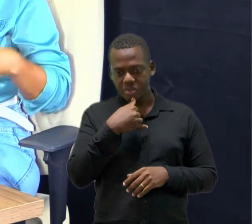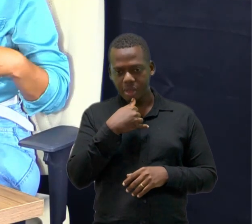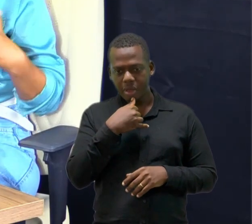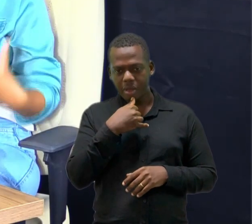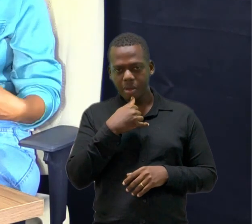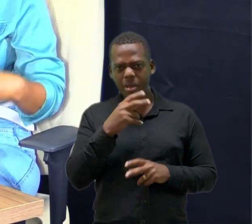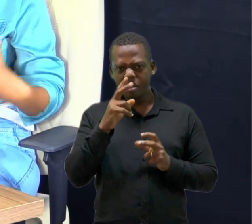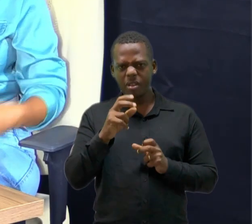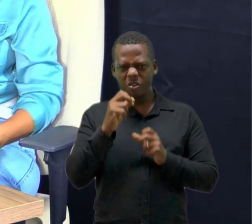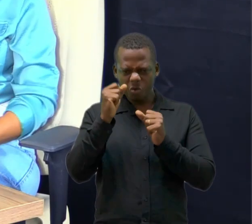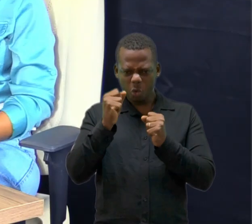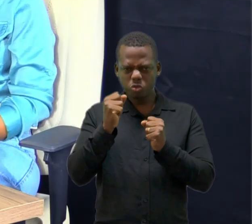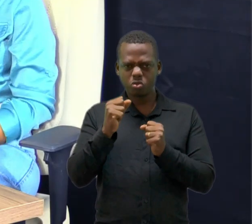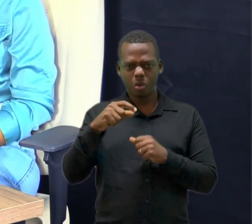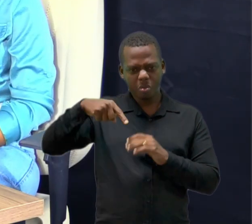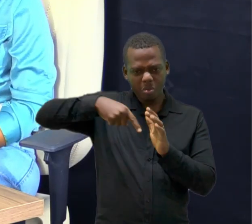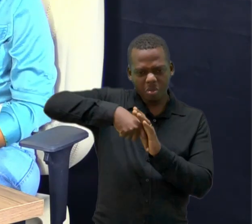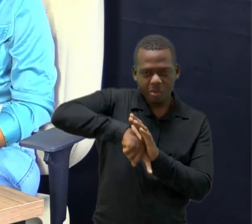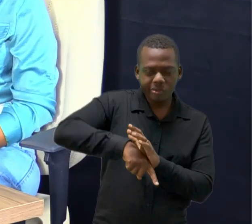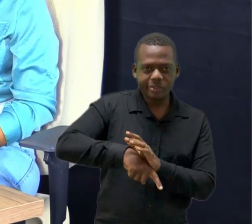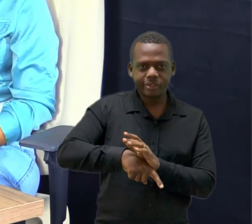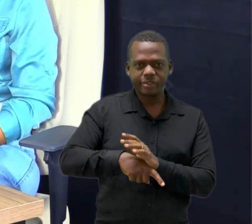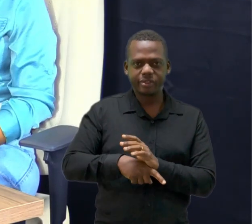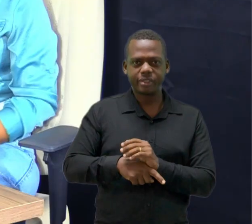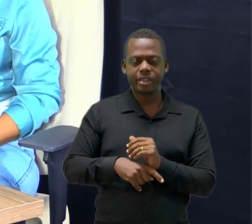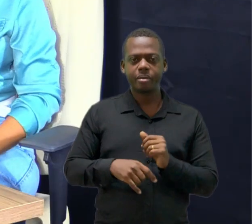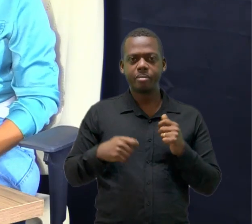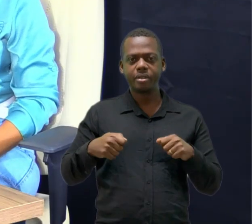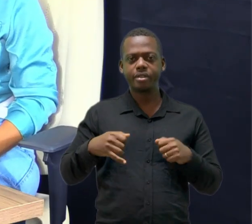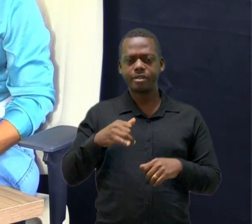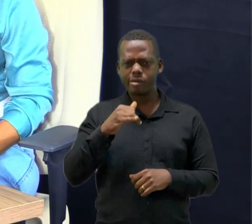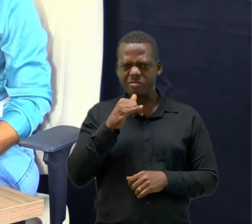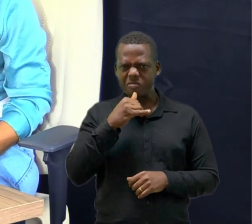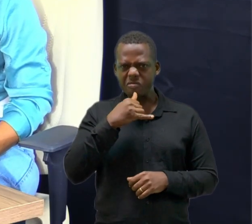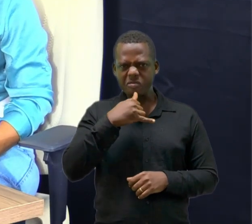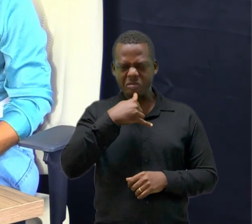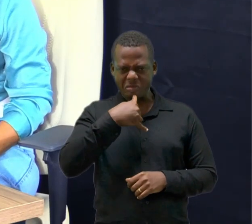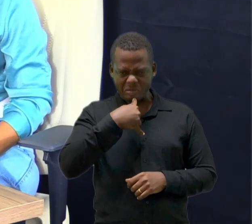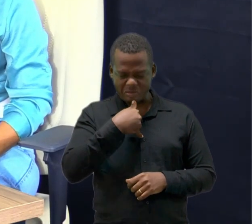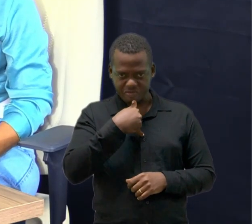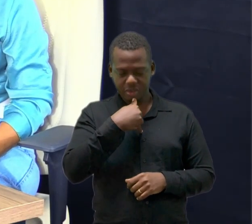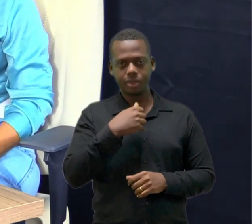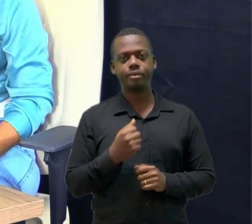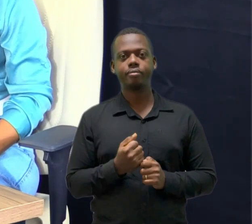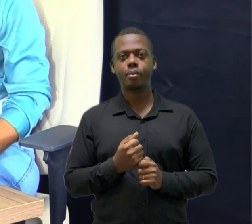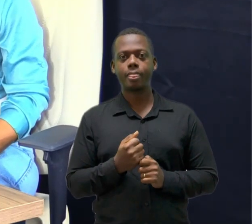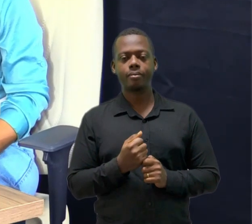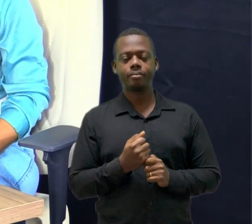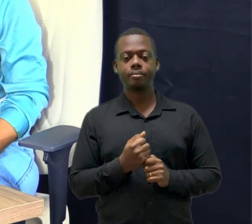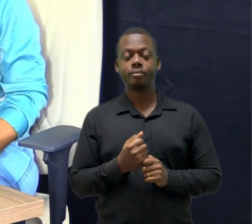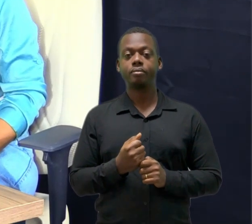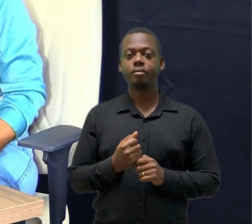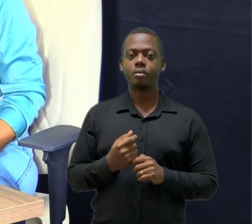falar tristonho, muito triste, Então tem que ter a expressão facial. é a expressão facial, entendeu? A expressão facial. E